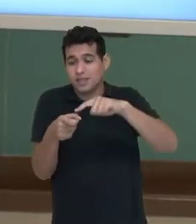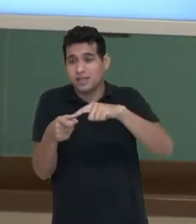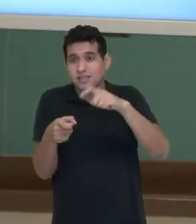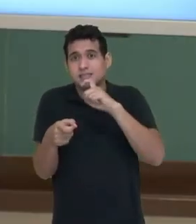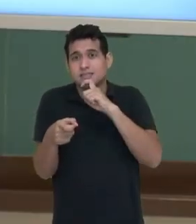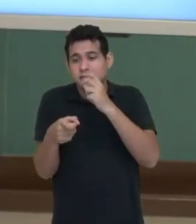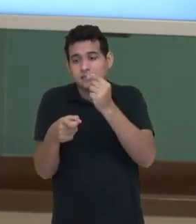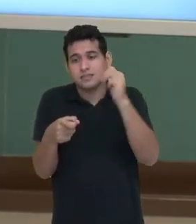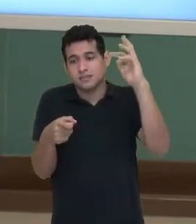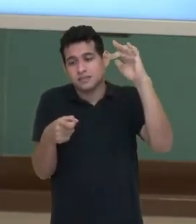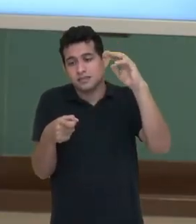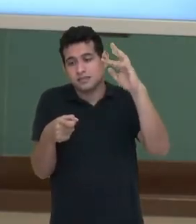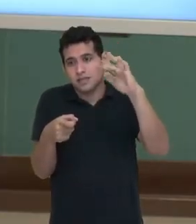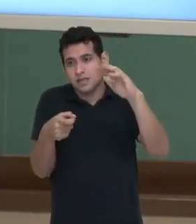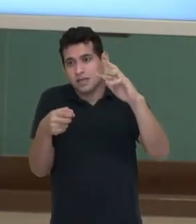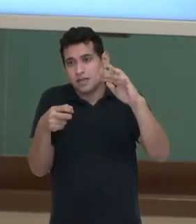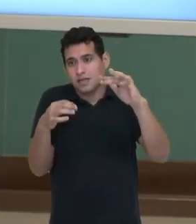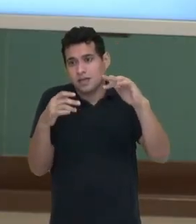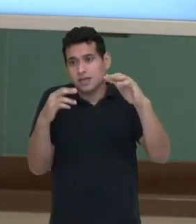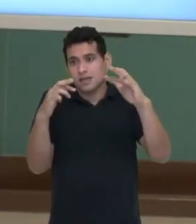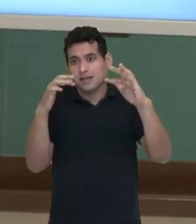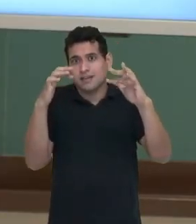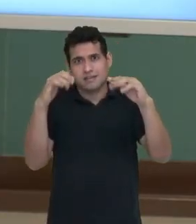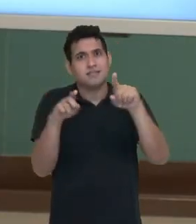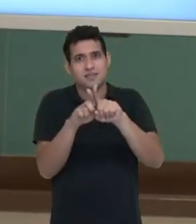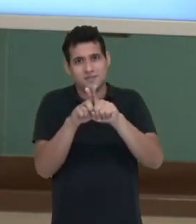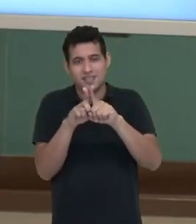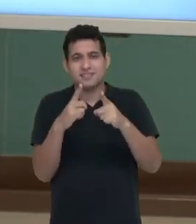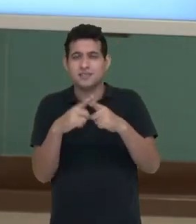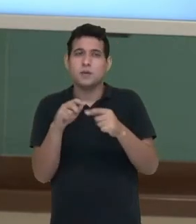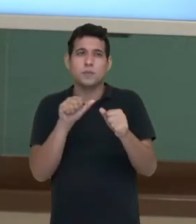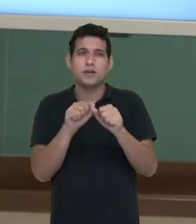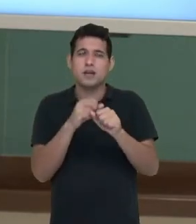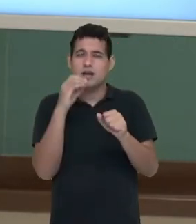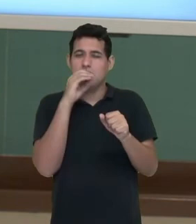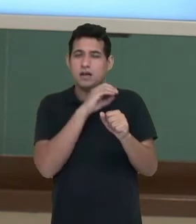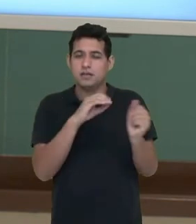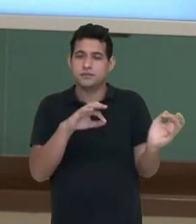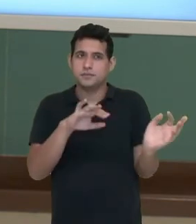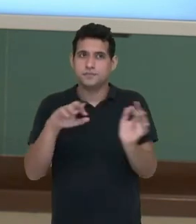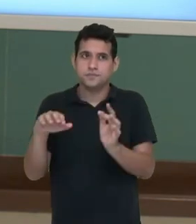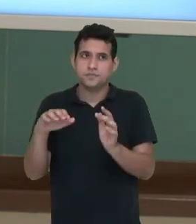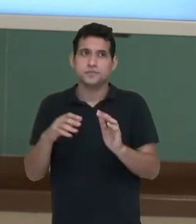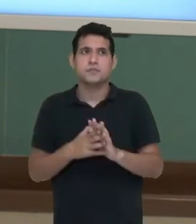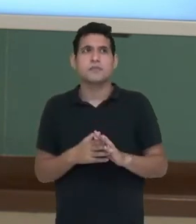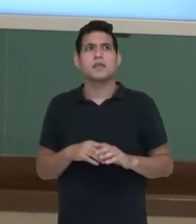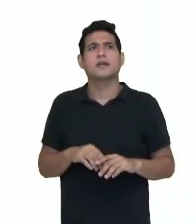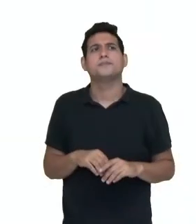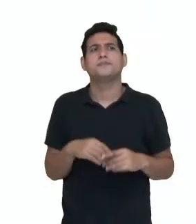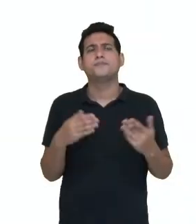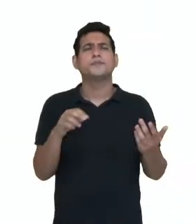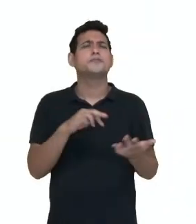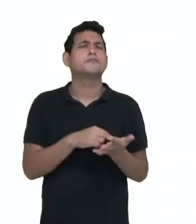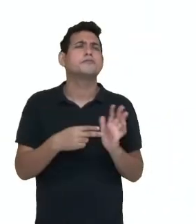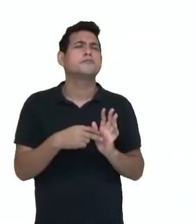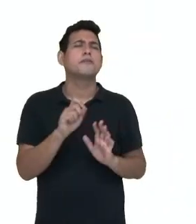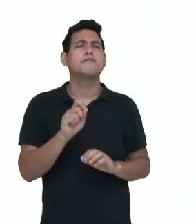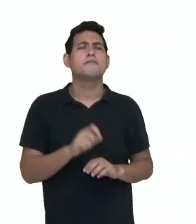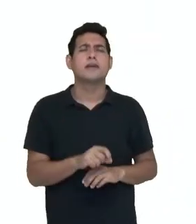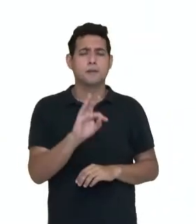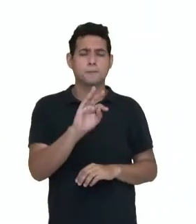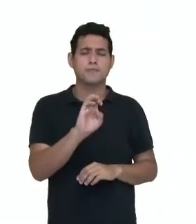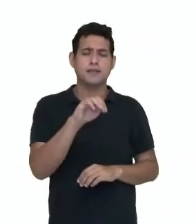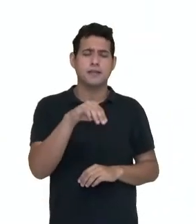foi ganhando, recebendo o calor desta xícara de chá, certo? Temperatura, o que é a temperatura? É